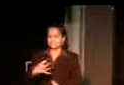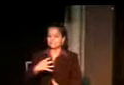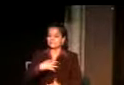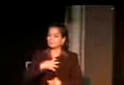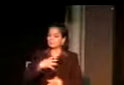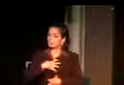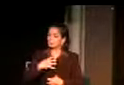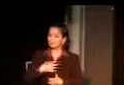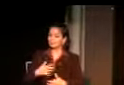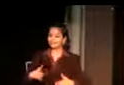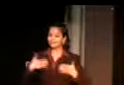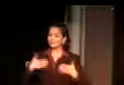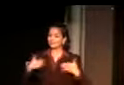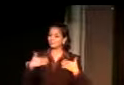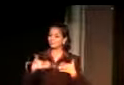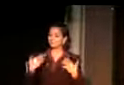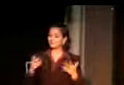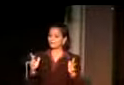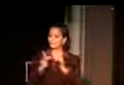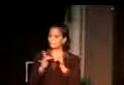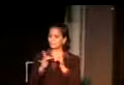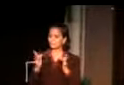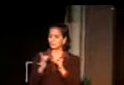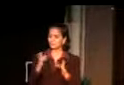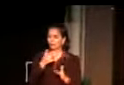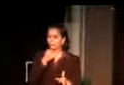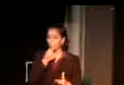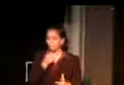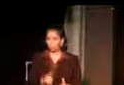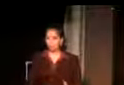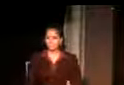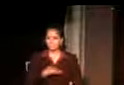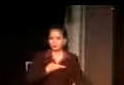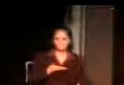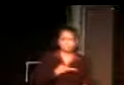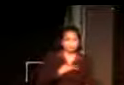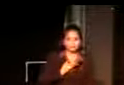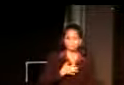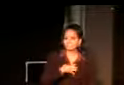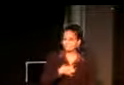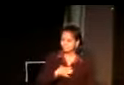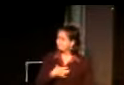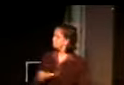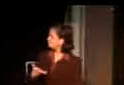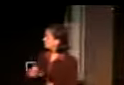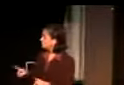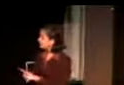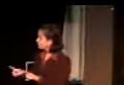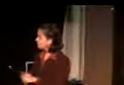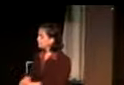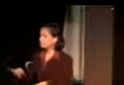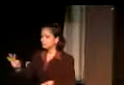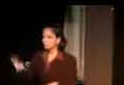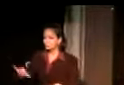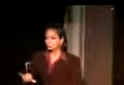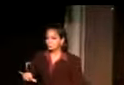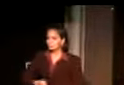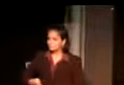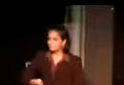a alegria humana o deleite a amizade também esse homem passa